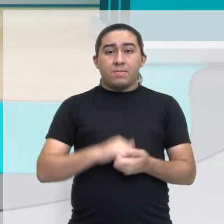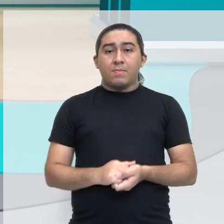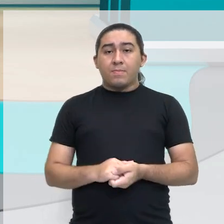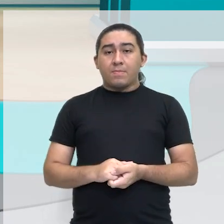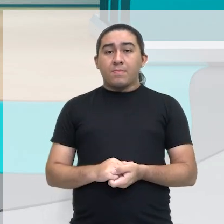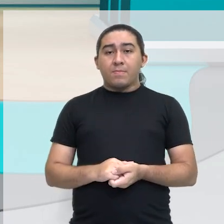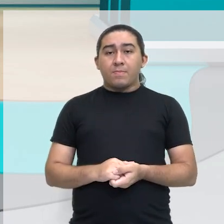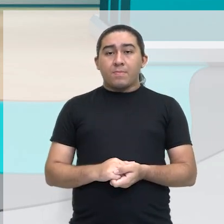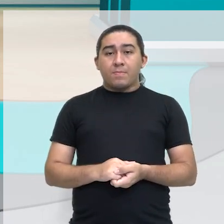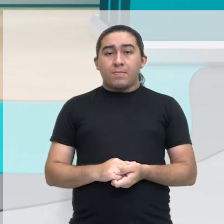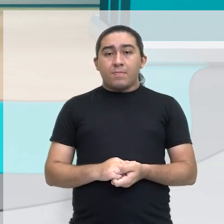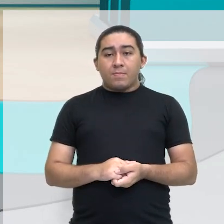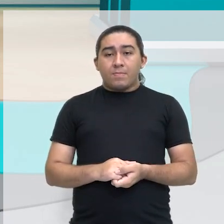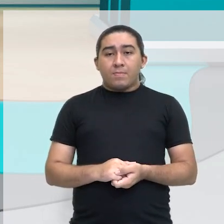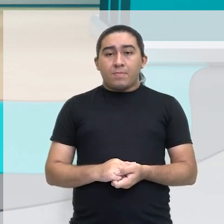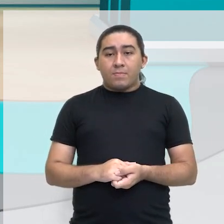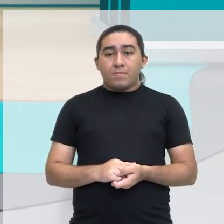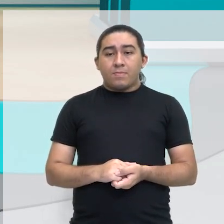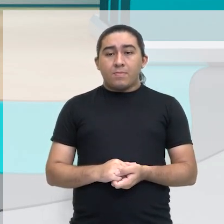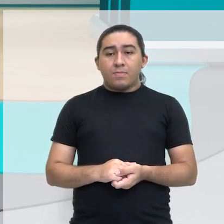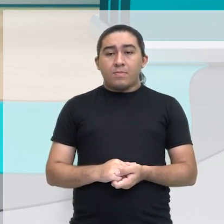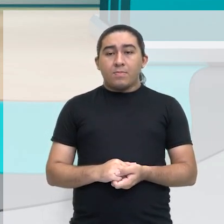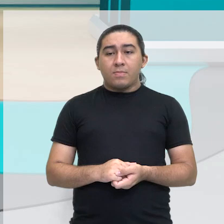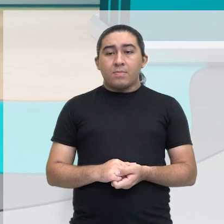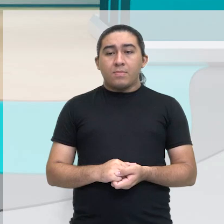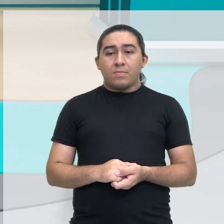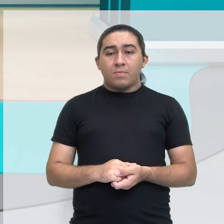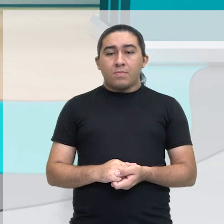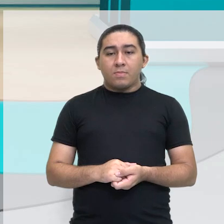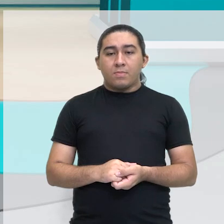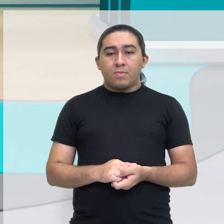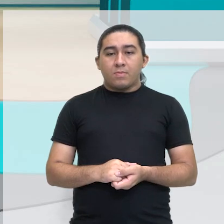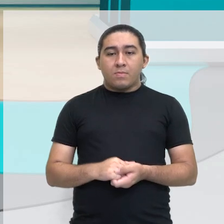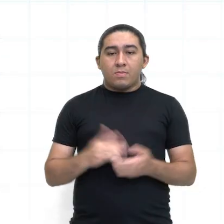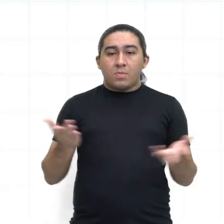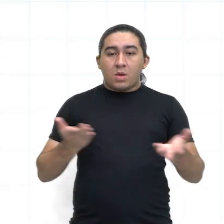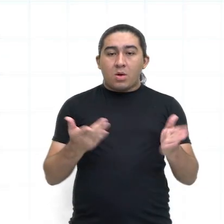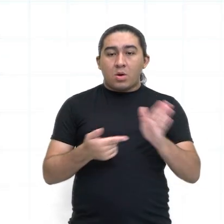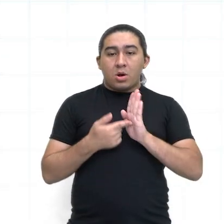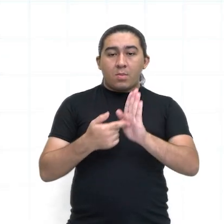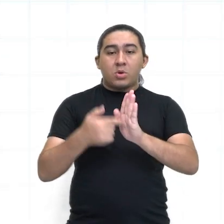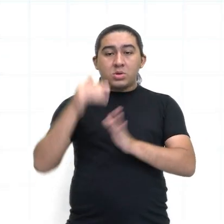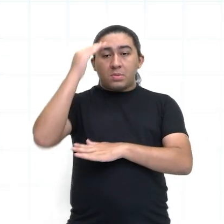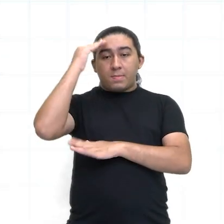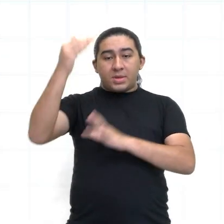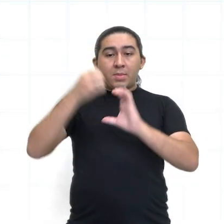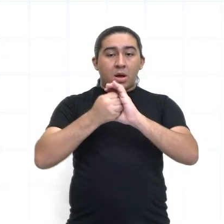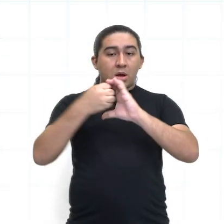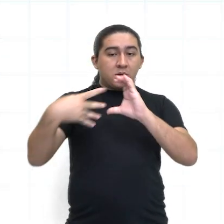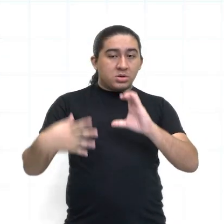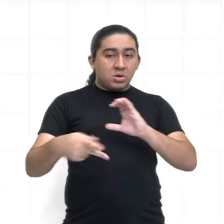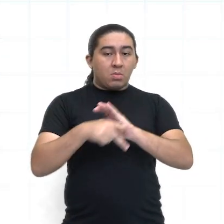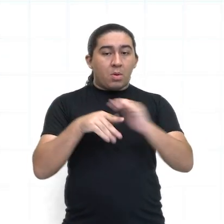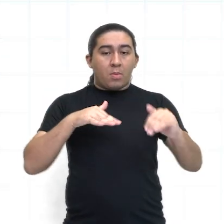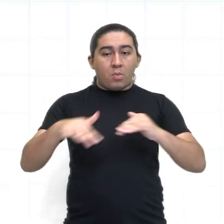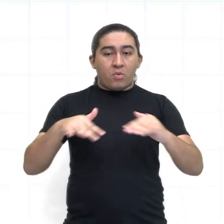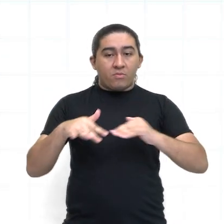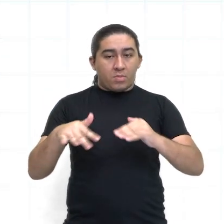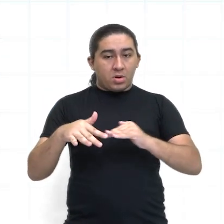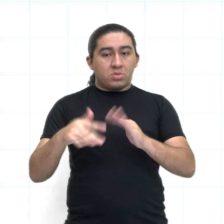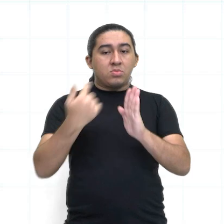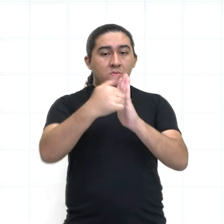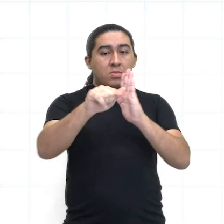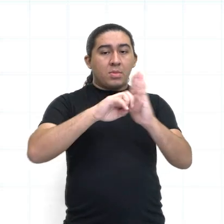águas. E agora a gente vai mostrar mais uma vez para vocês as principais características do movimento impressionista